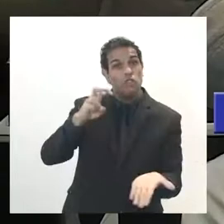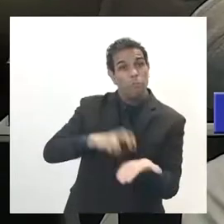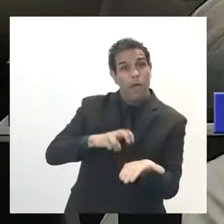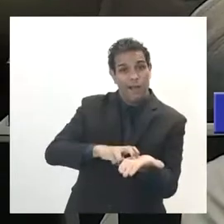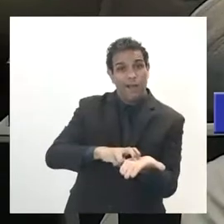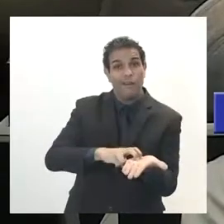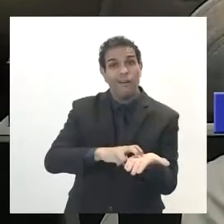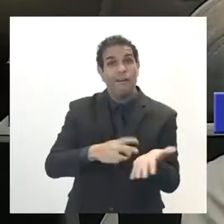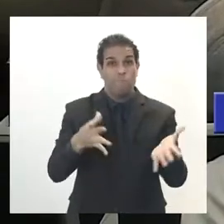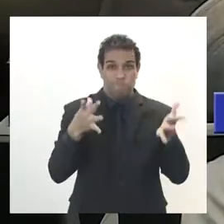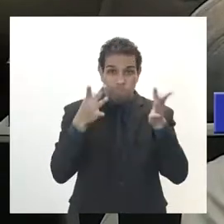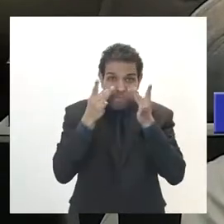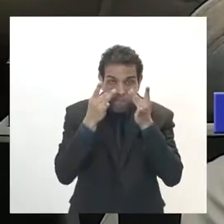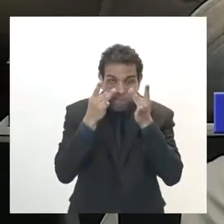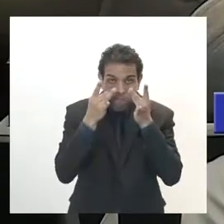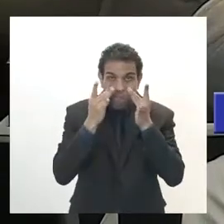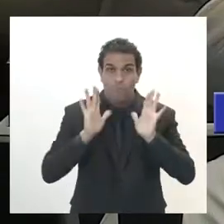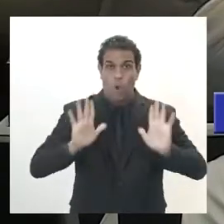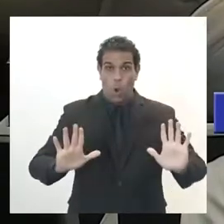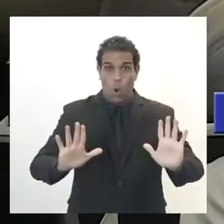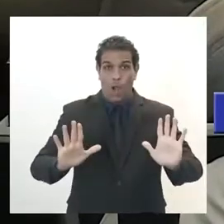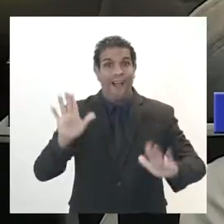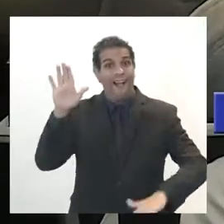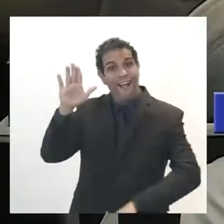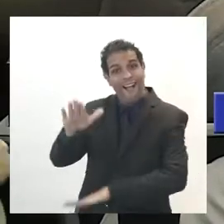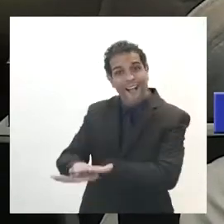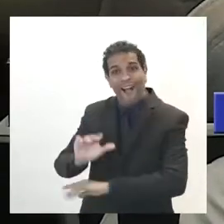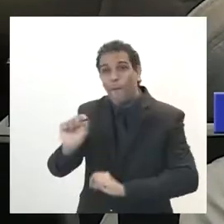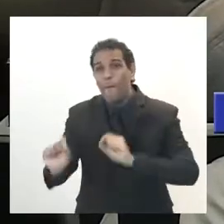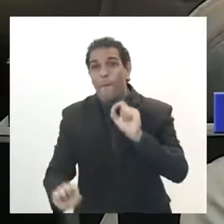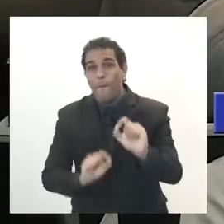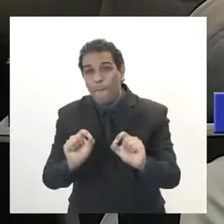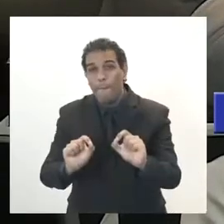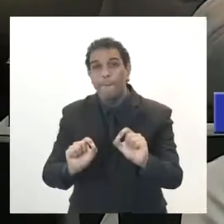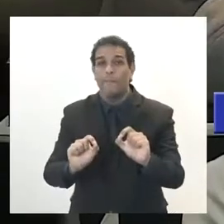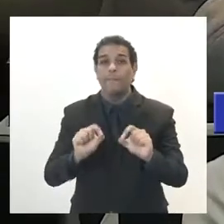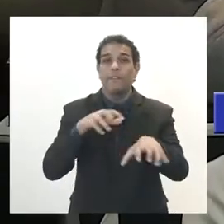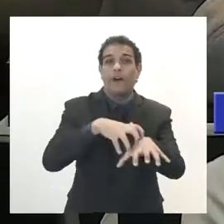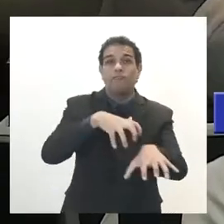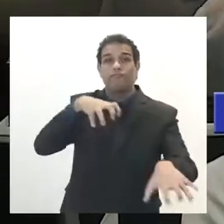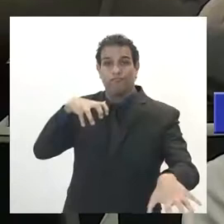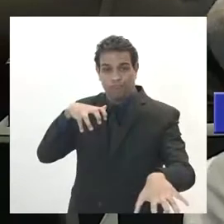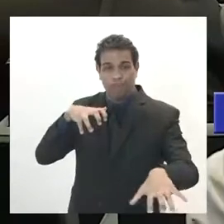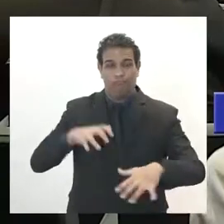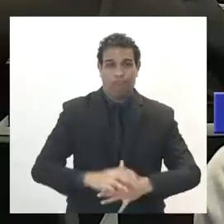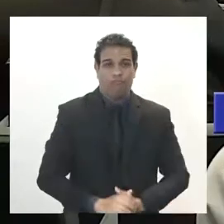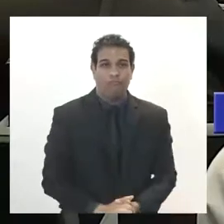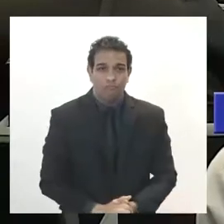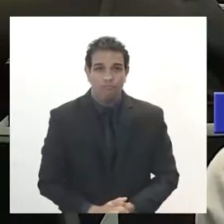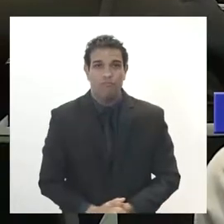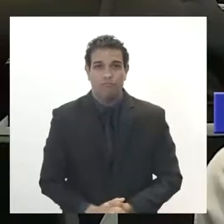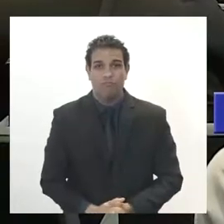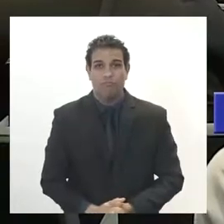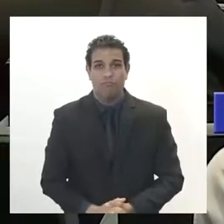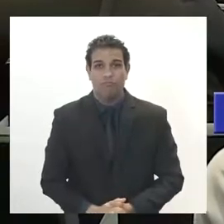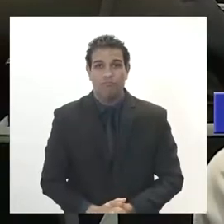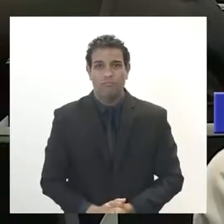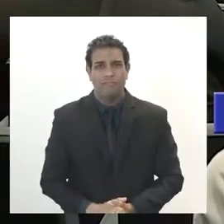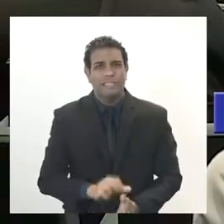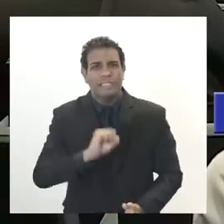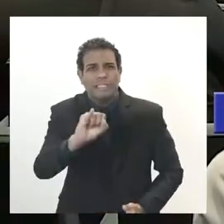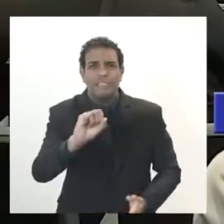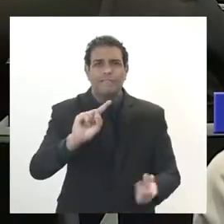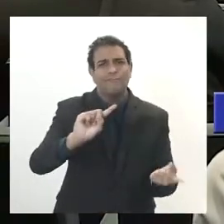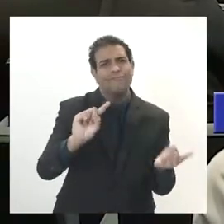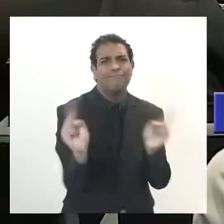manhã presencial na parte da tarde só por vídeo conferência E aí as minúsculas